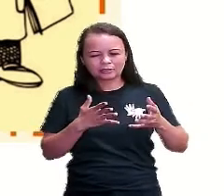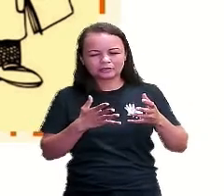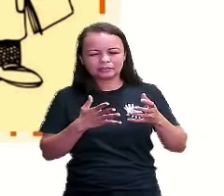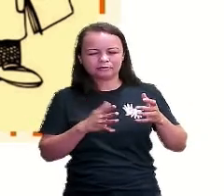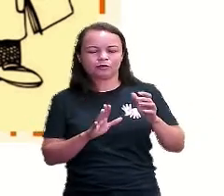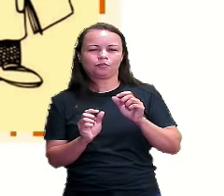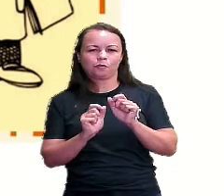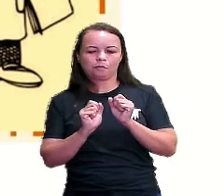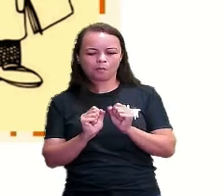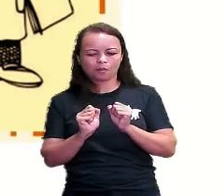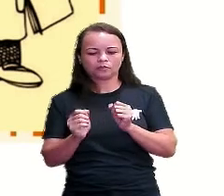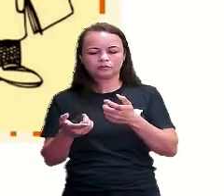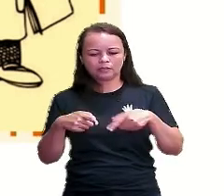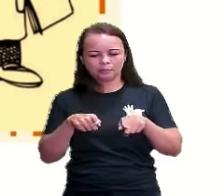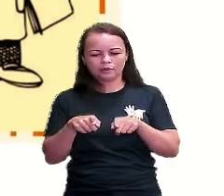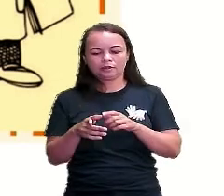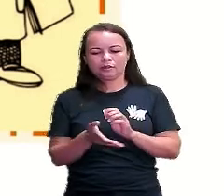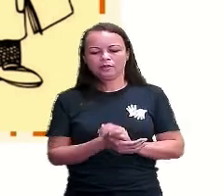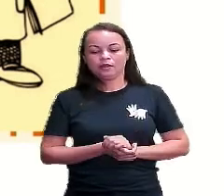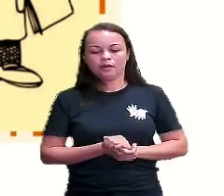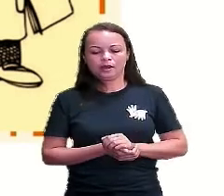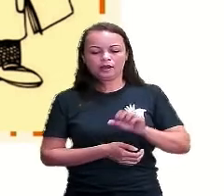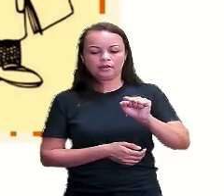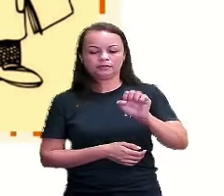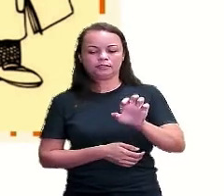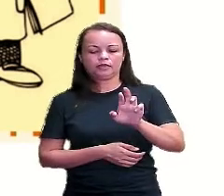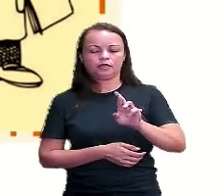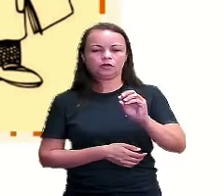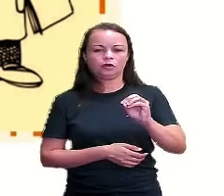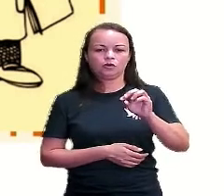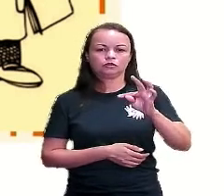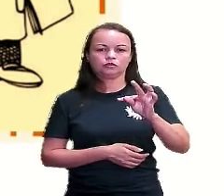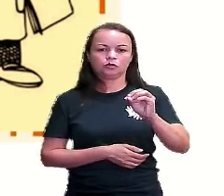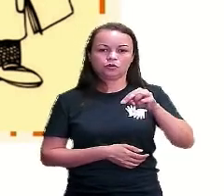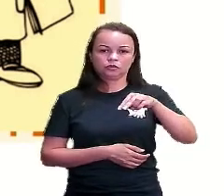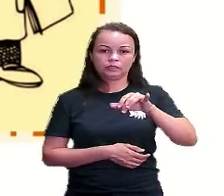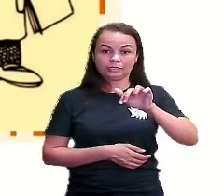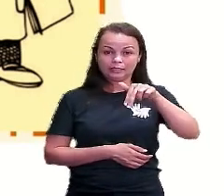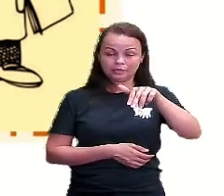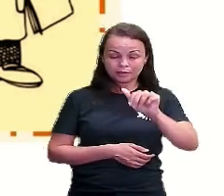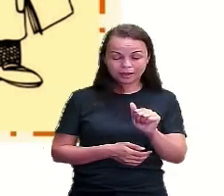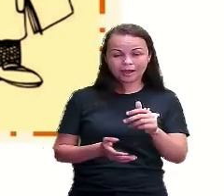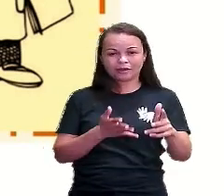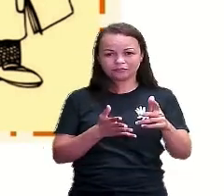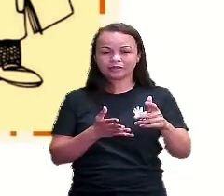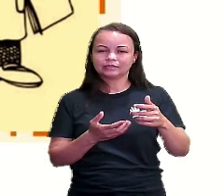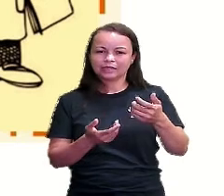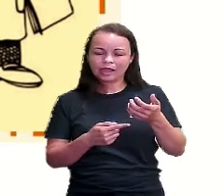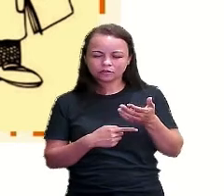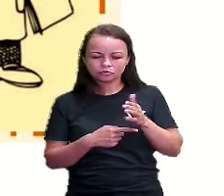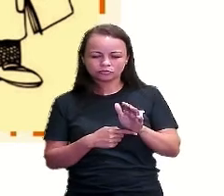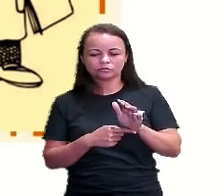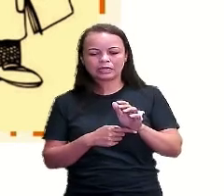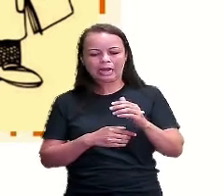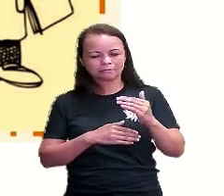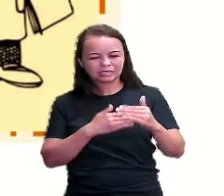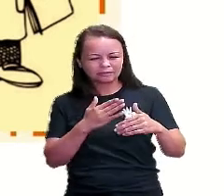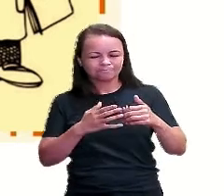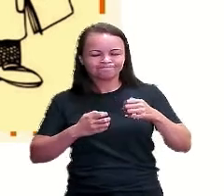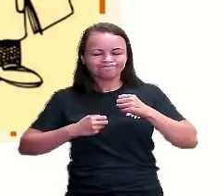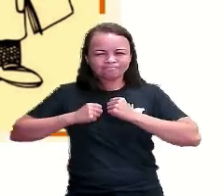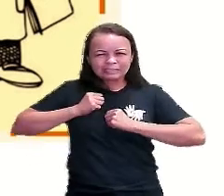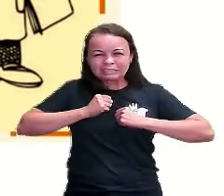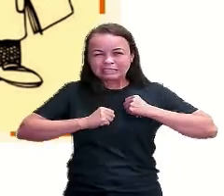vive num mundo que ele é altamente ansiogênico e com certeza a baixa de dopamina vai ser vai contribuir, vai